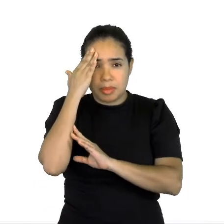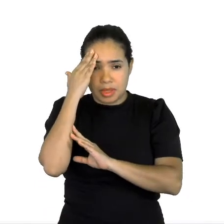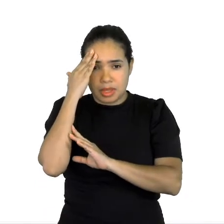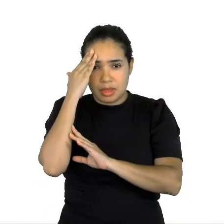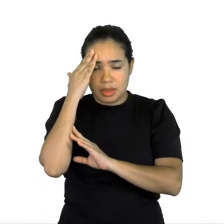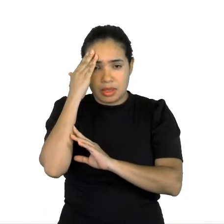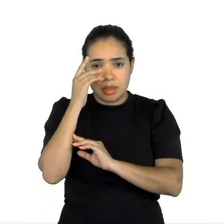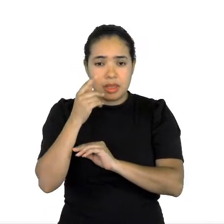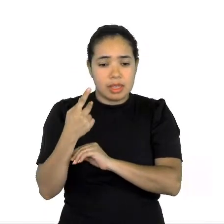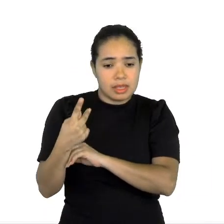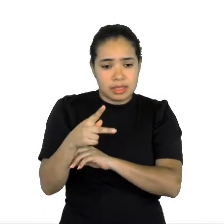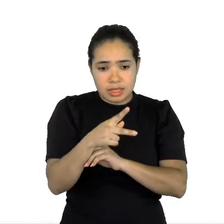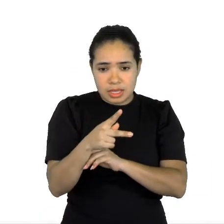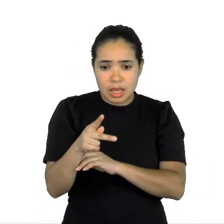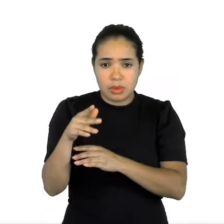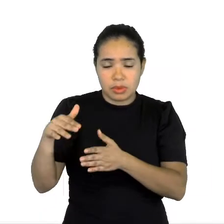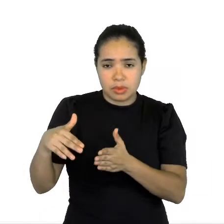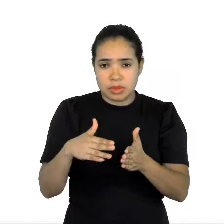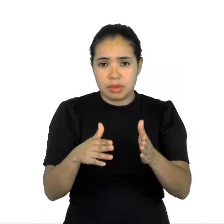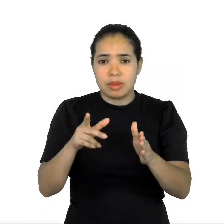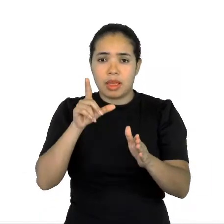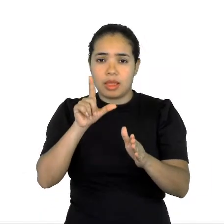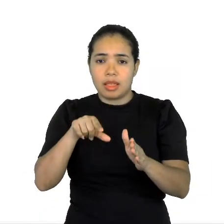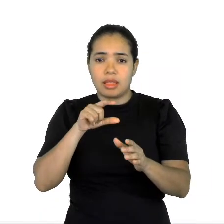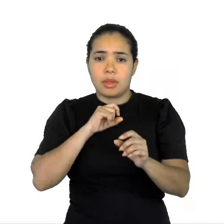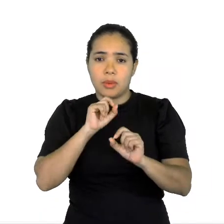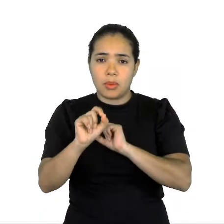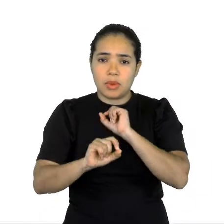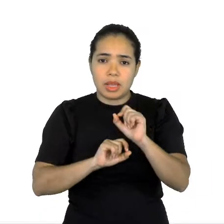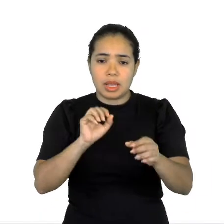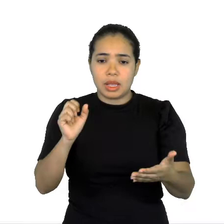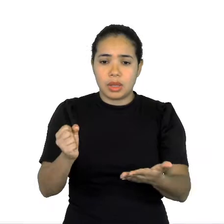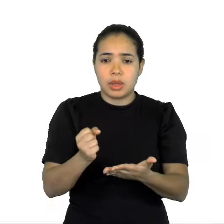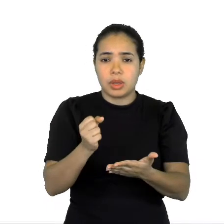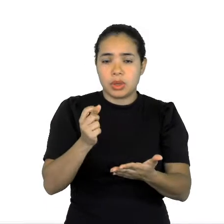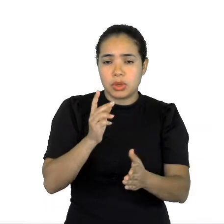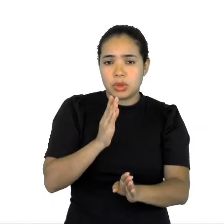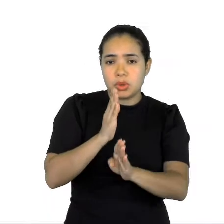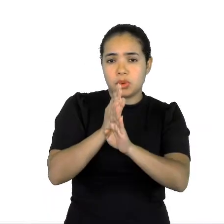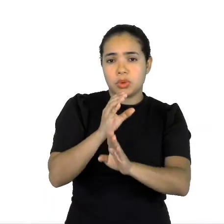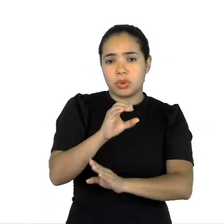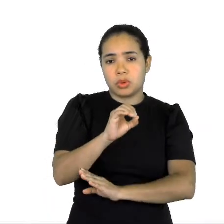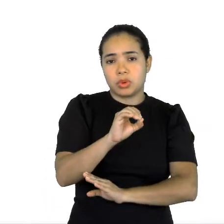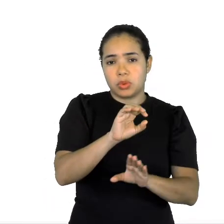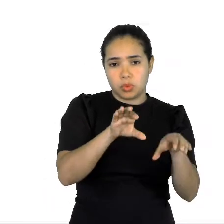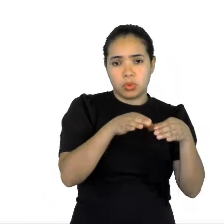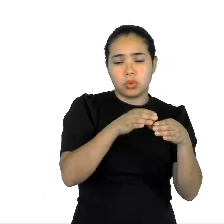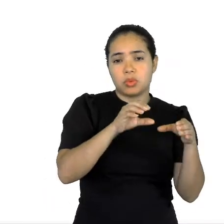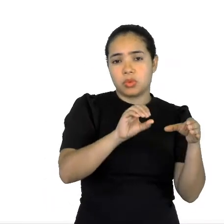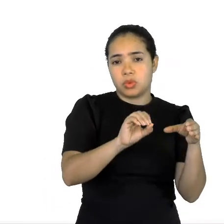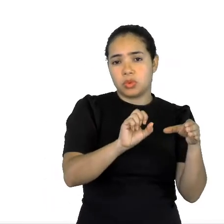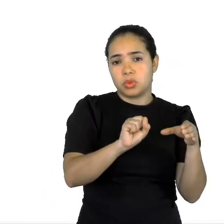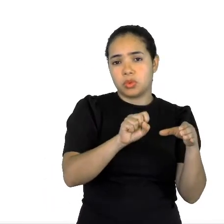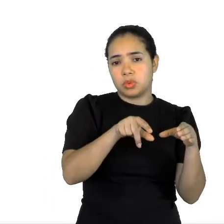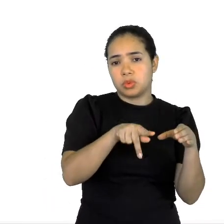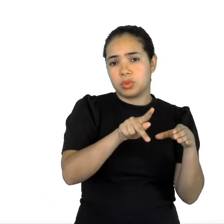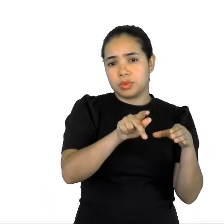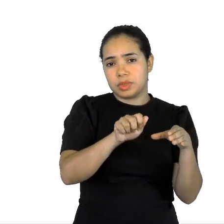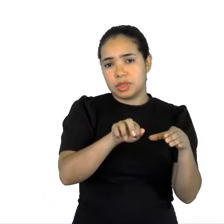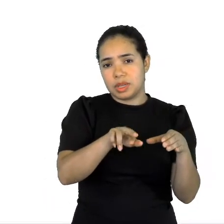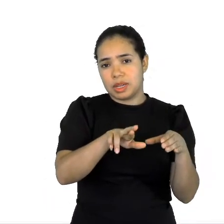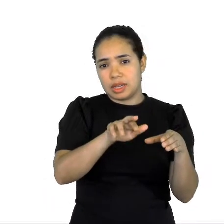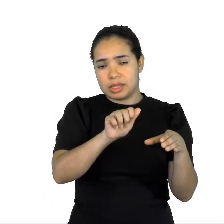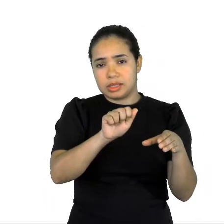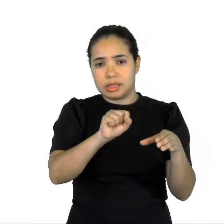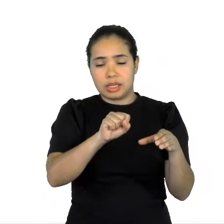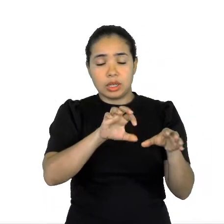caminhos teriam a infelicidade de encontrar os caras. E que esse grupo, eles sempre se uniam para o quê? Para